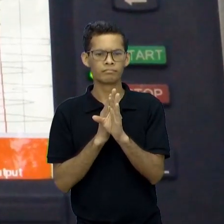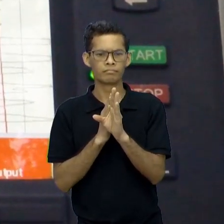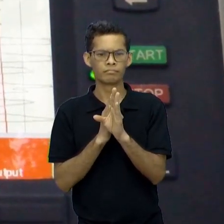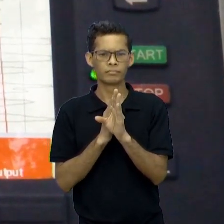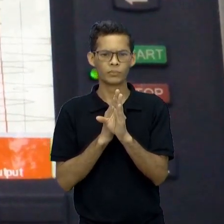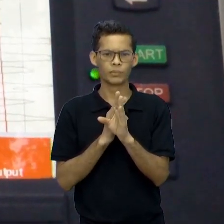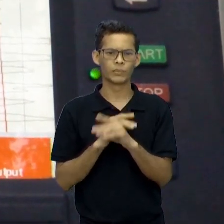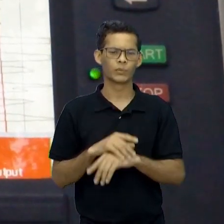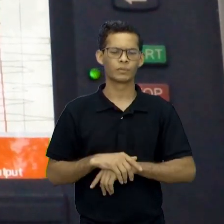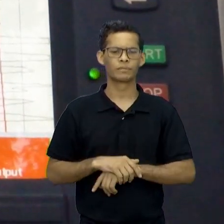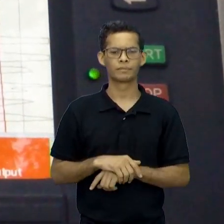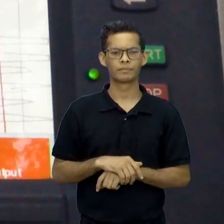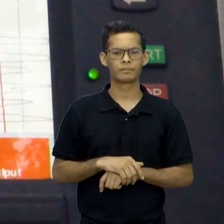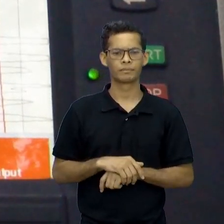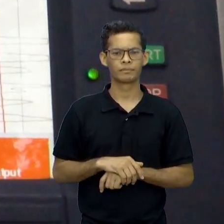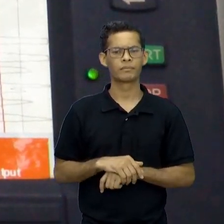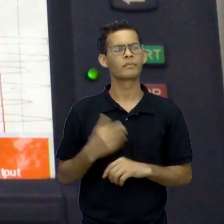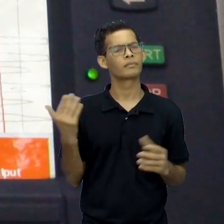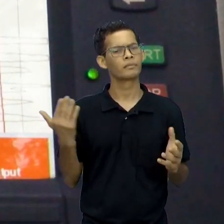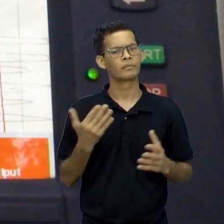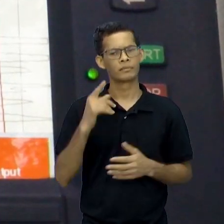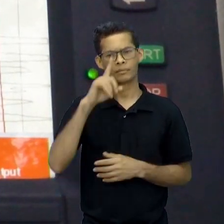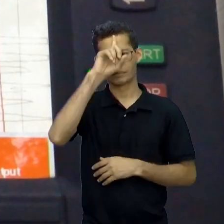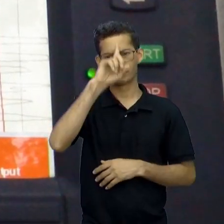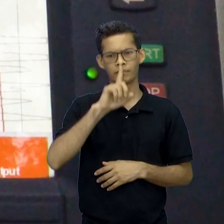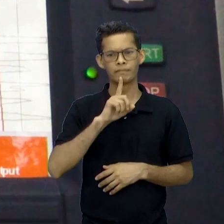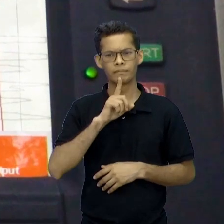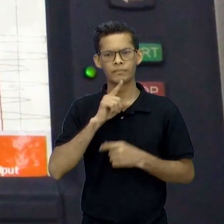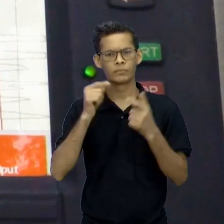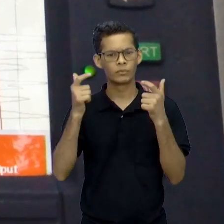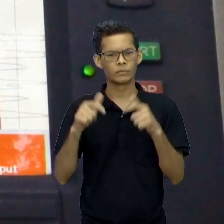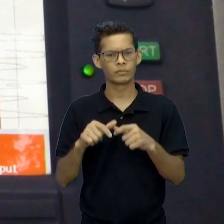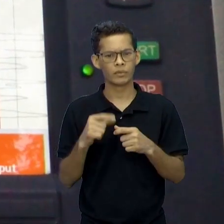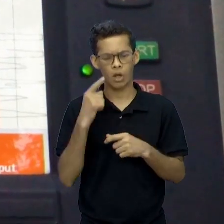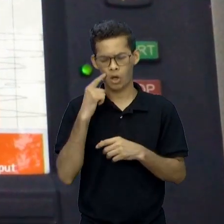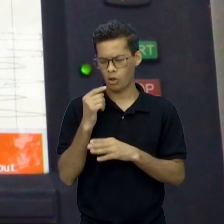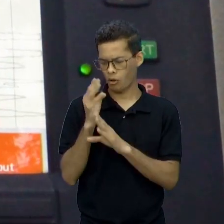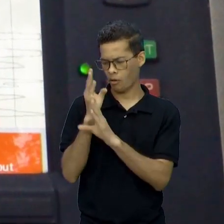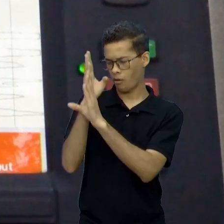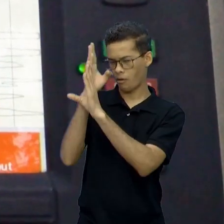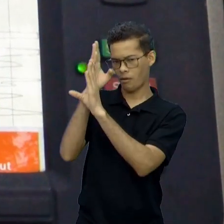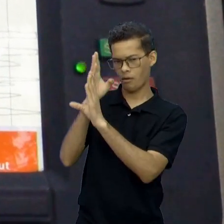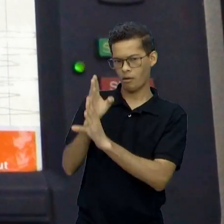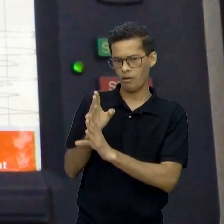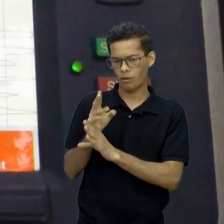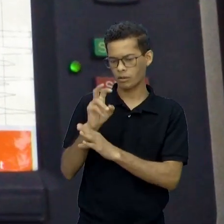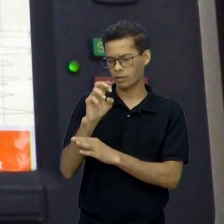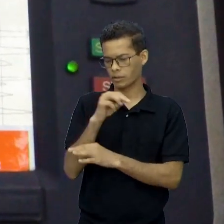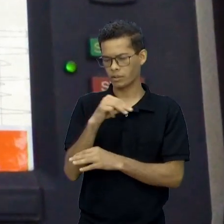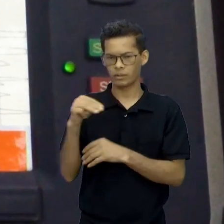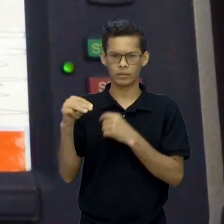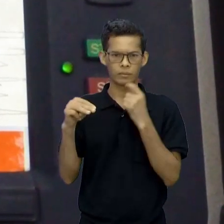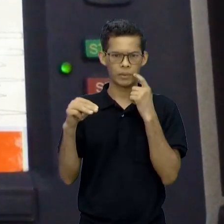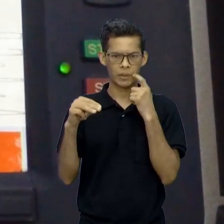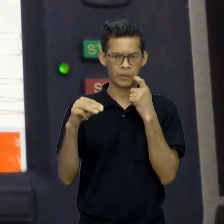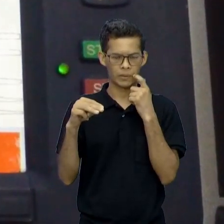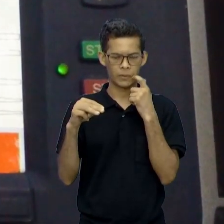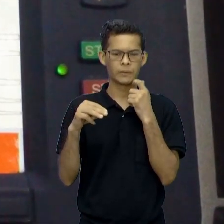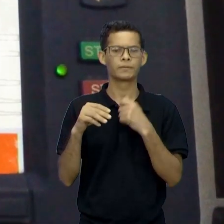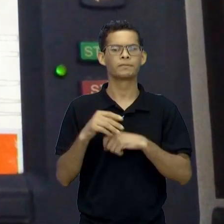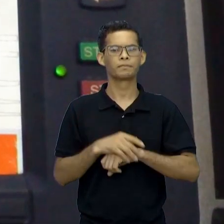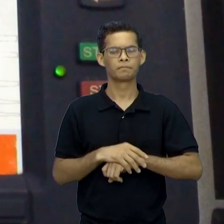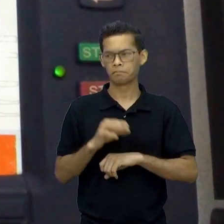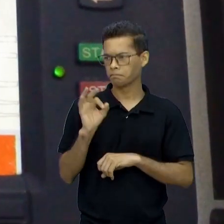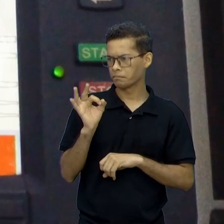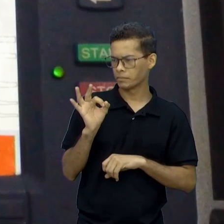Agora, a posição da minha anomalia é exatamente aqui, ó, na posição de 5 metros. Ó. Tá